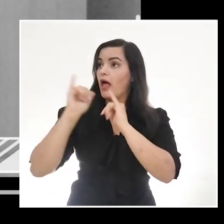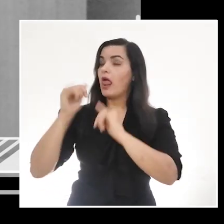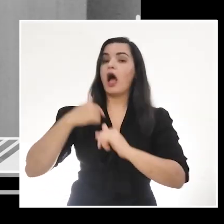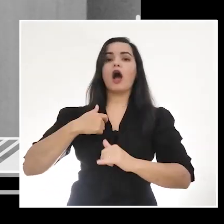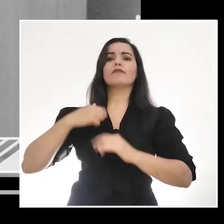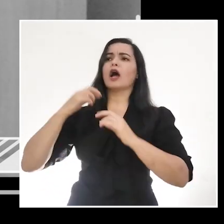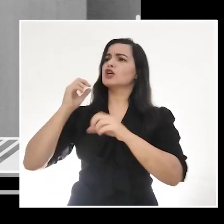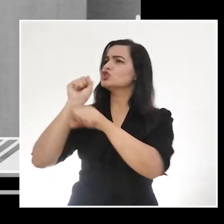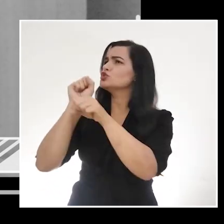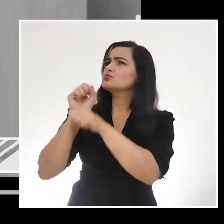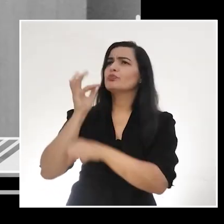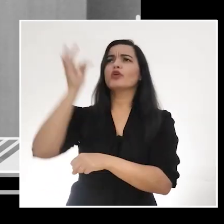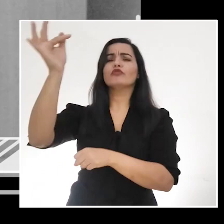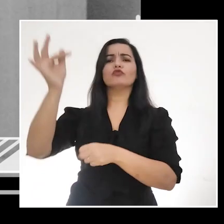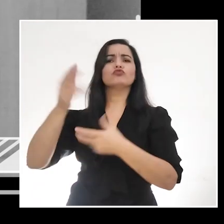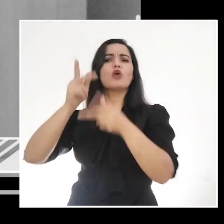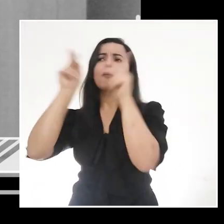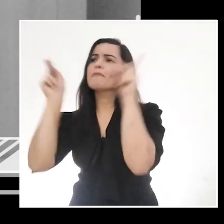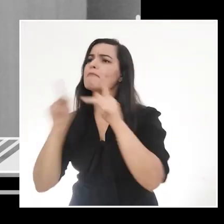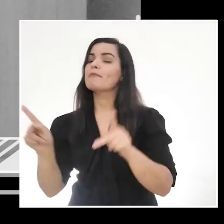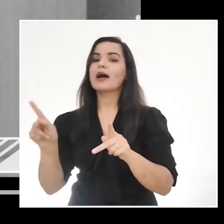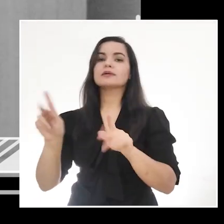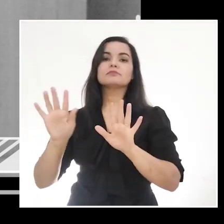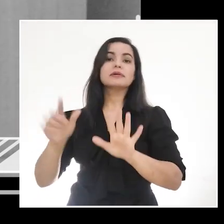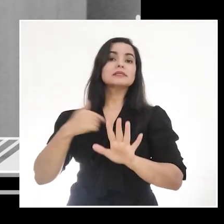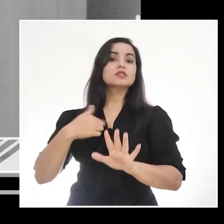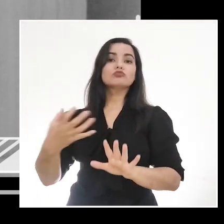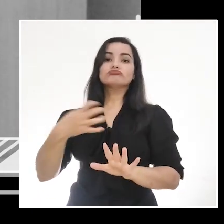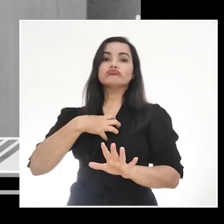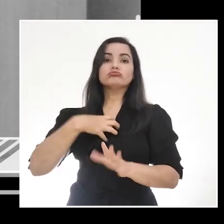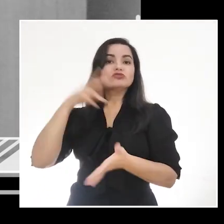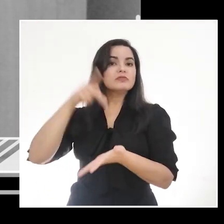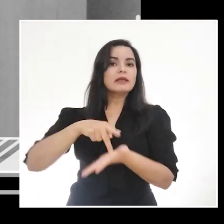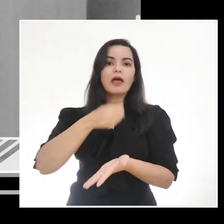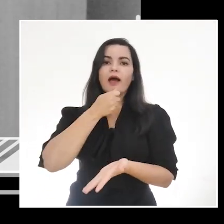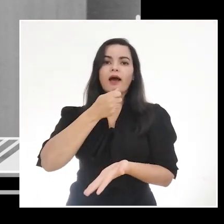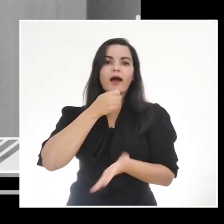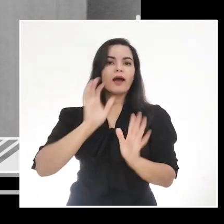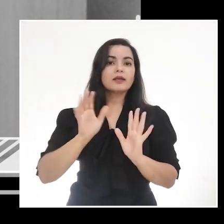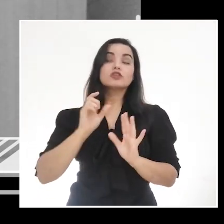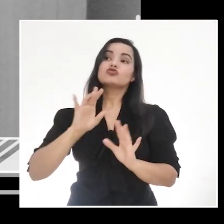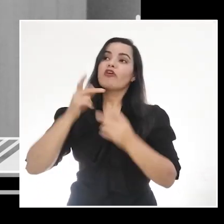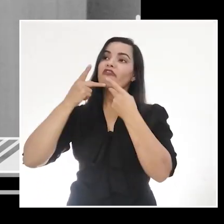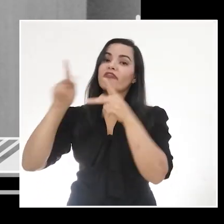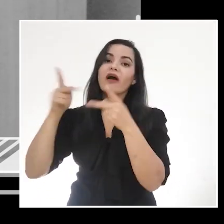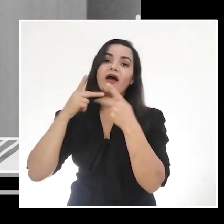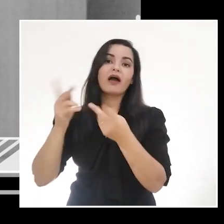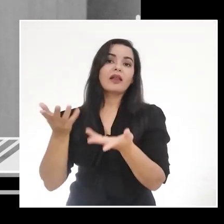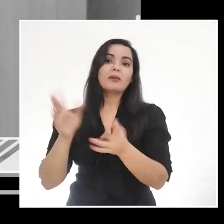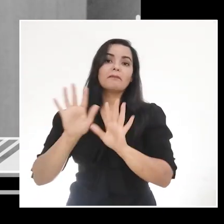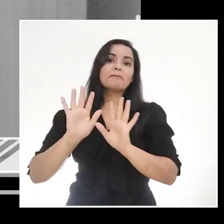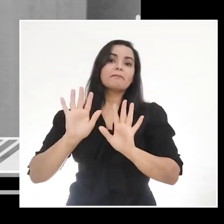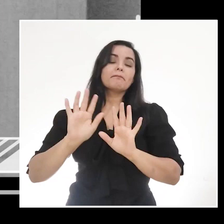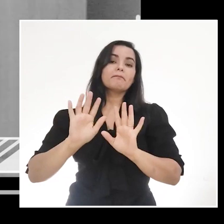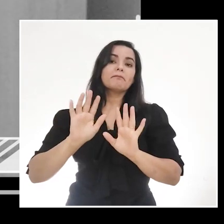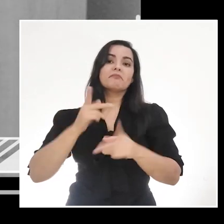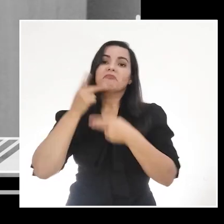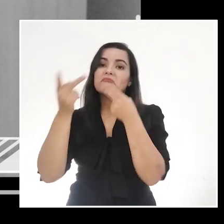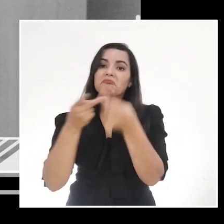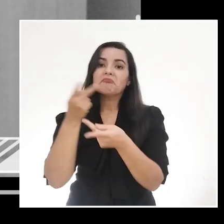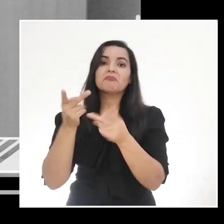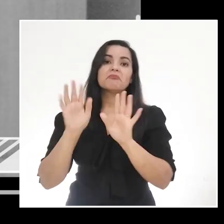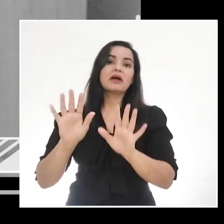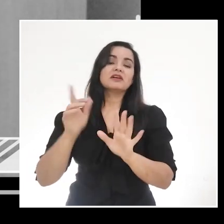uma vida que eu falava de uma esperança que não existia no meu coração, eu falava de uma paz que não existia na minha